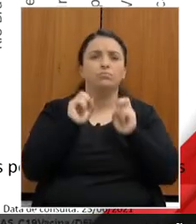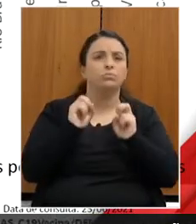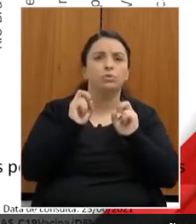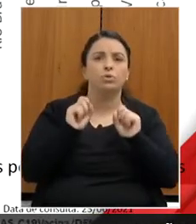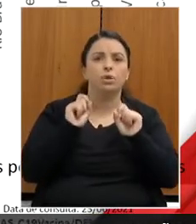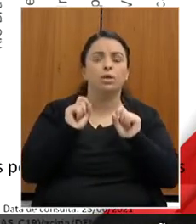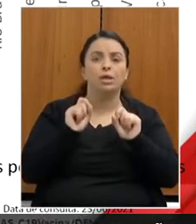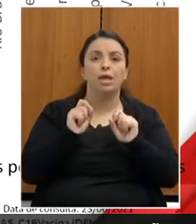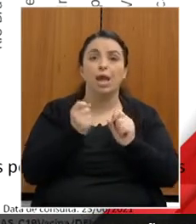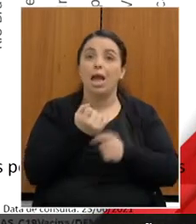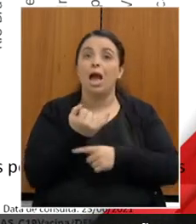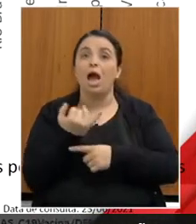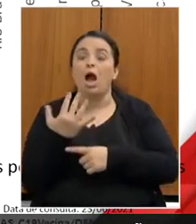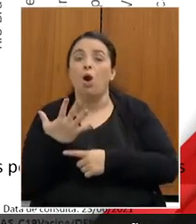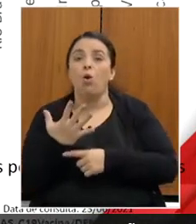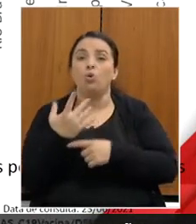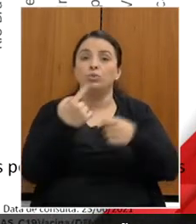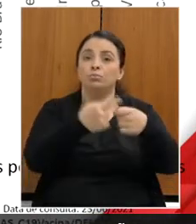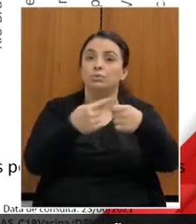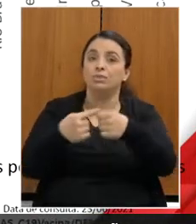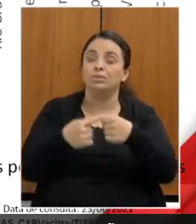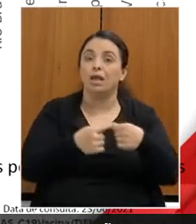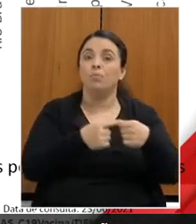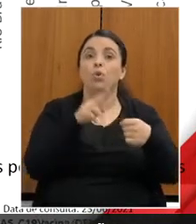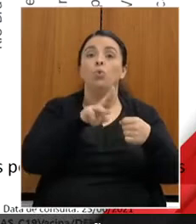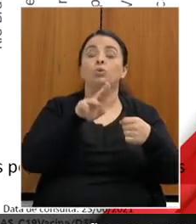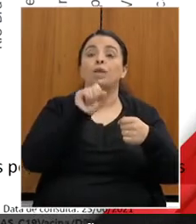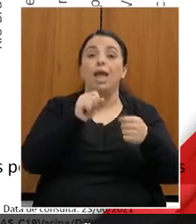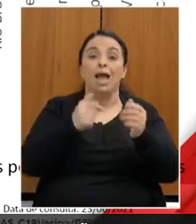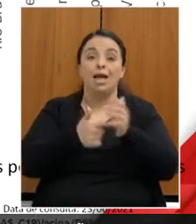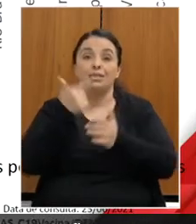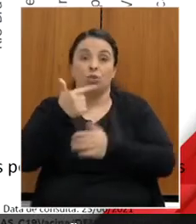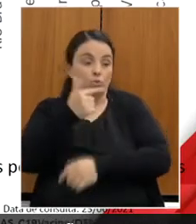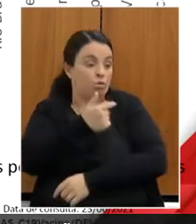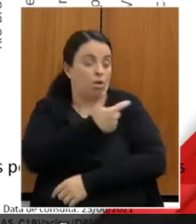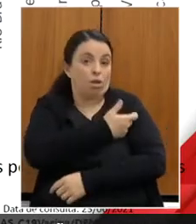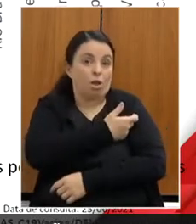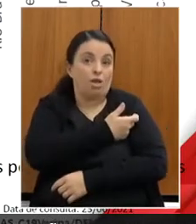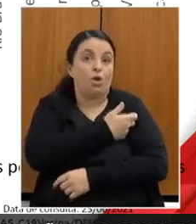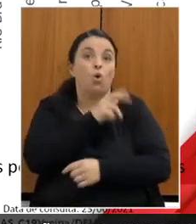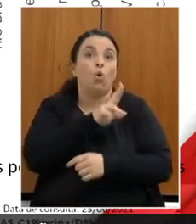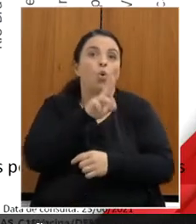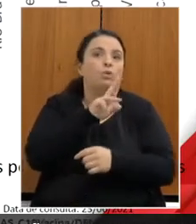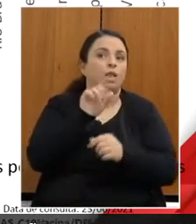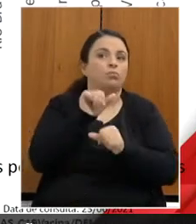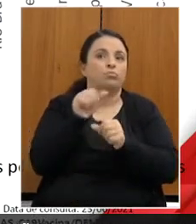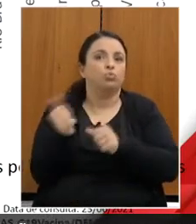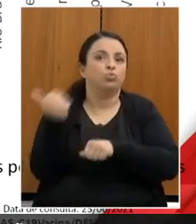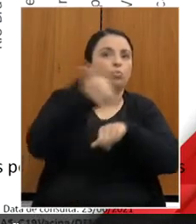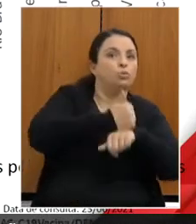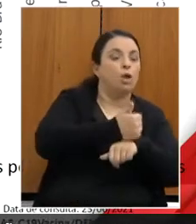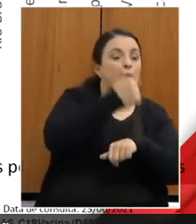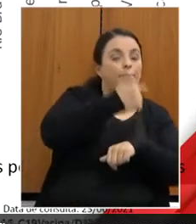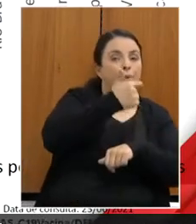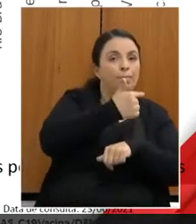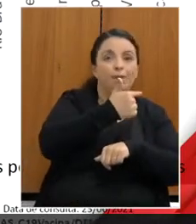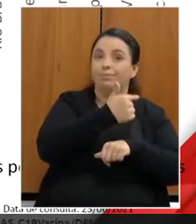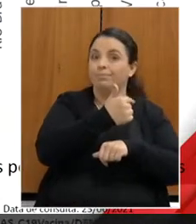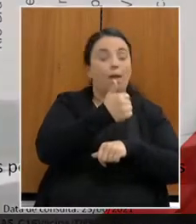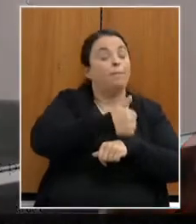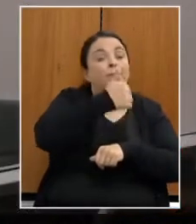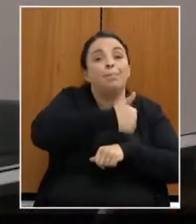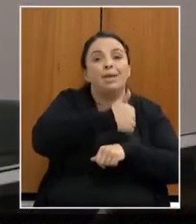segunda dose como primeira dose. Isso é muito perigoso. Temos que ser claros que a imunização